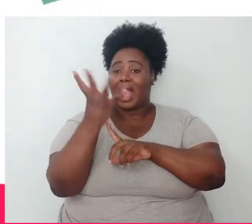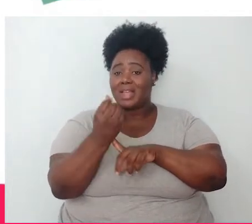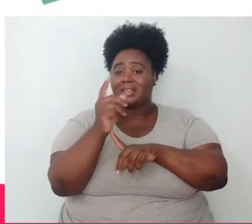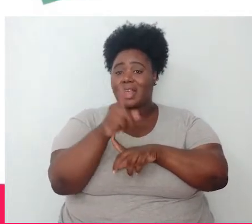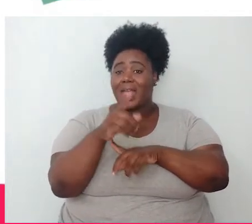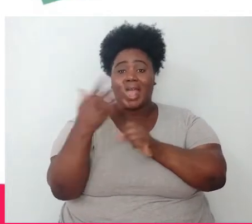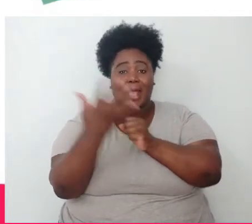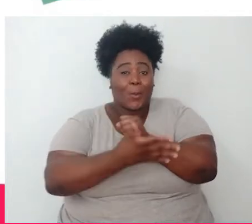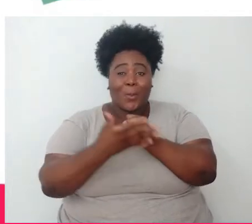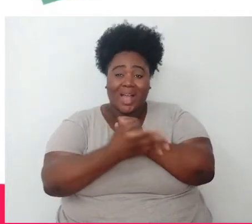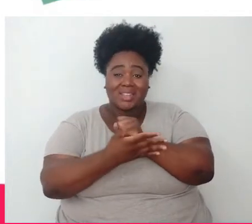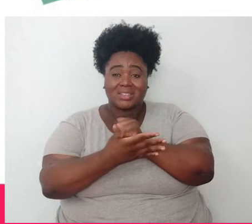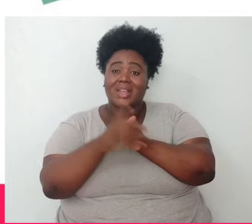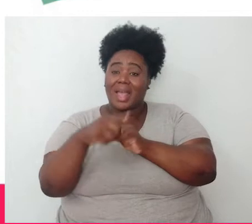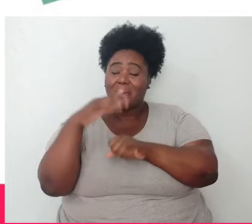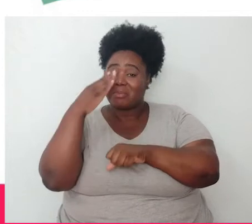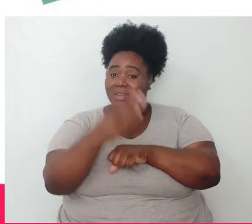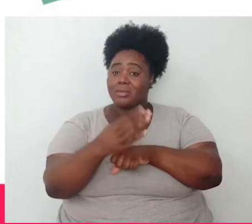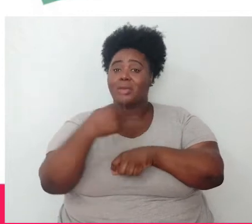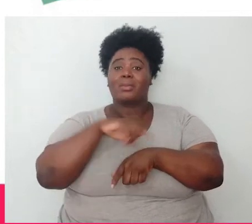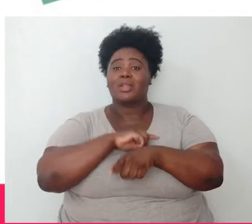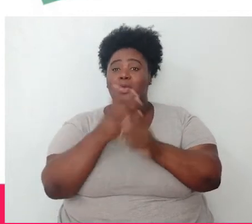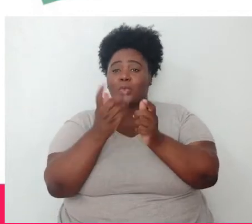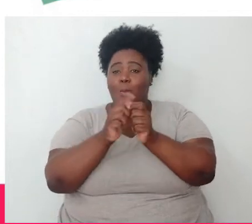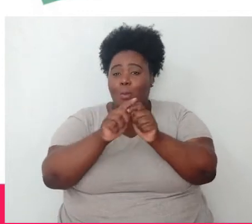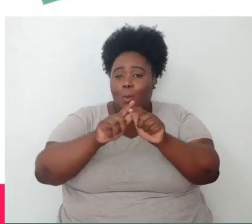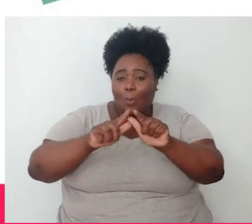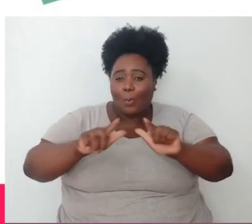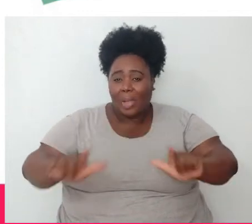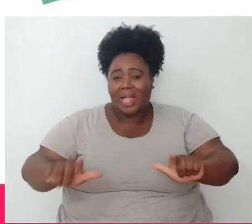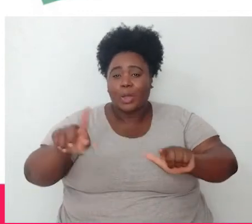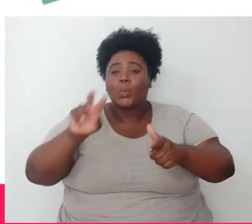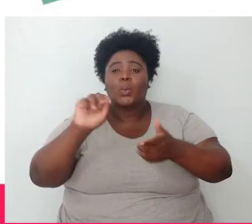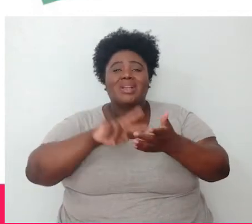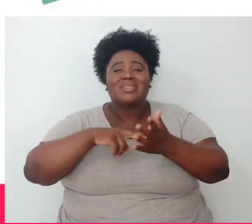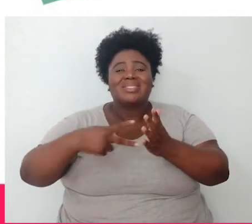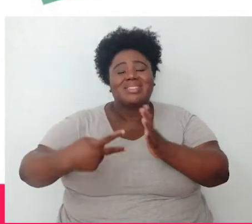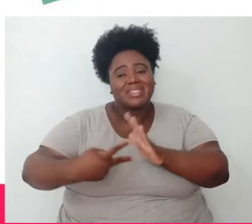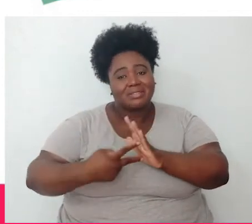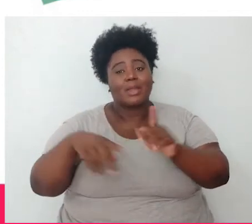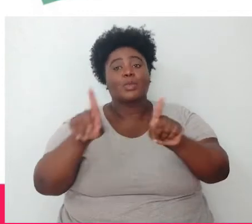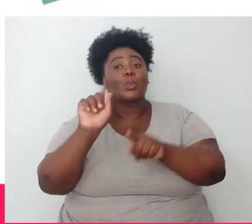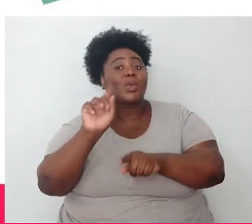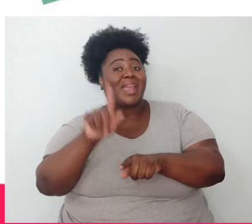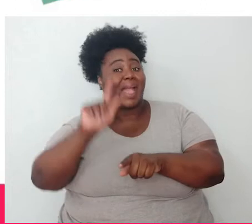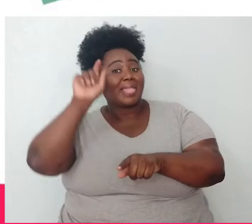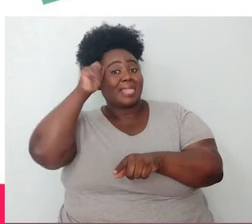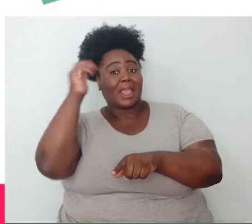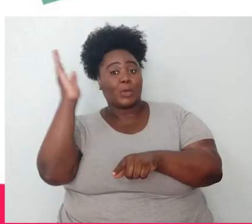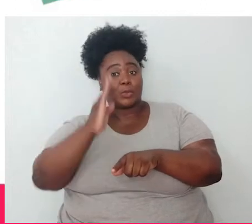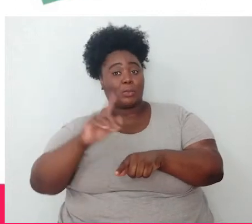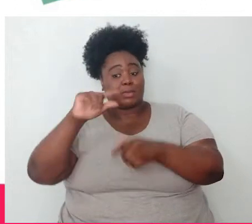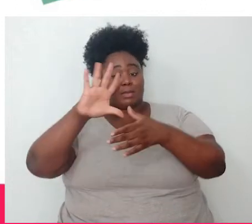algo fundamental para que a gente não esvazie os significados do que é ser negro no Brasil,